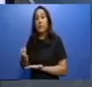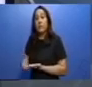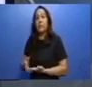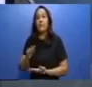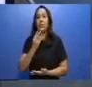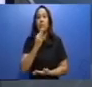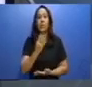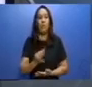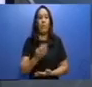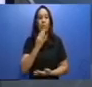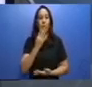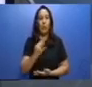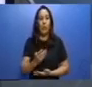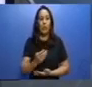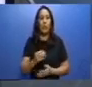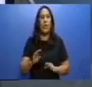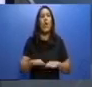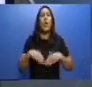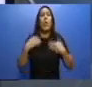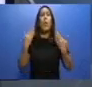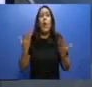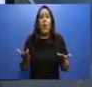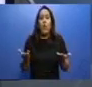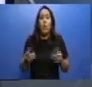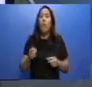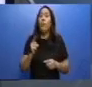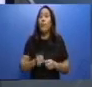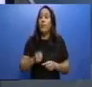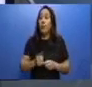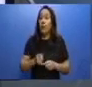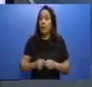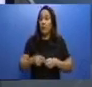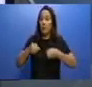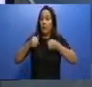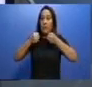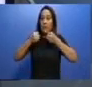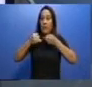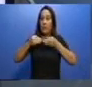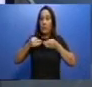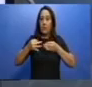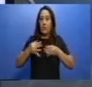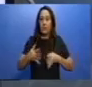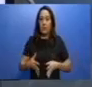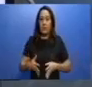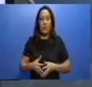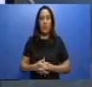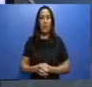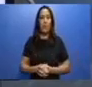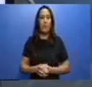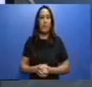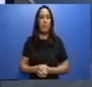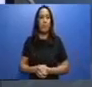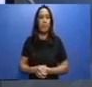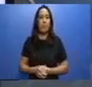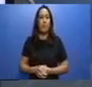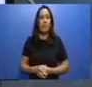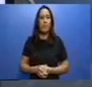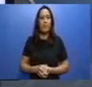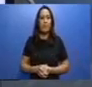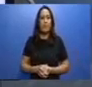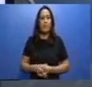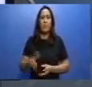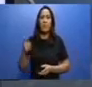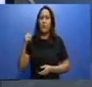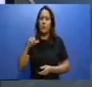se for repetitivo, qual é? Justifique, explique. Então, lembra que nós acabamos de fazer? Eu não repeti as